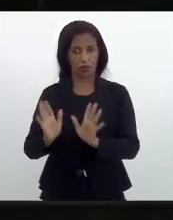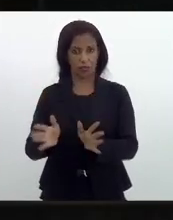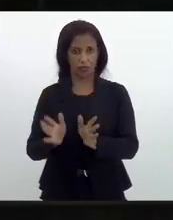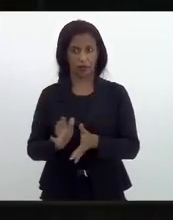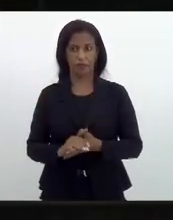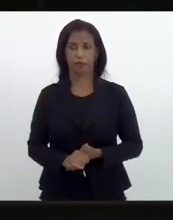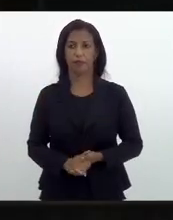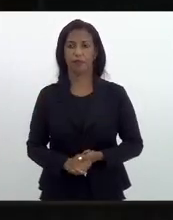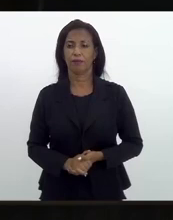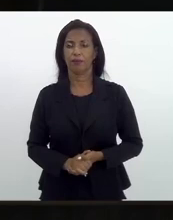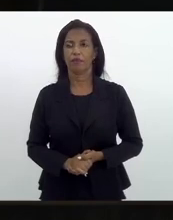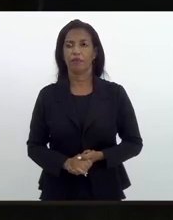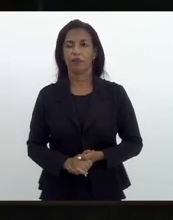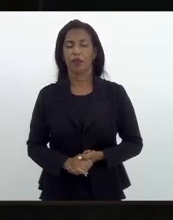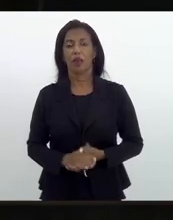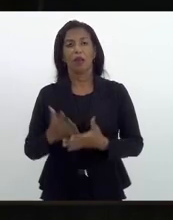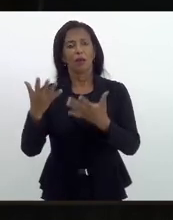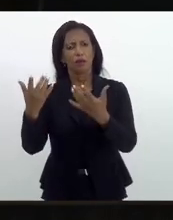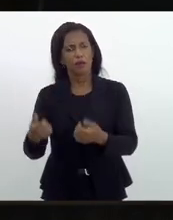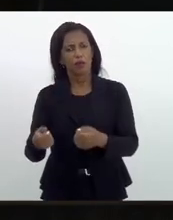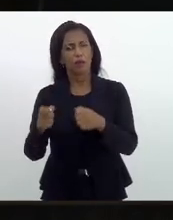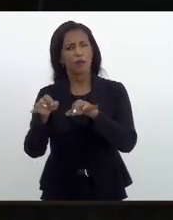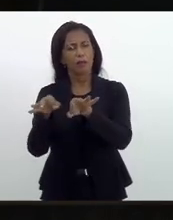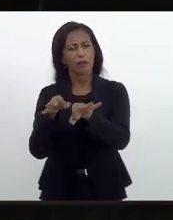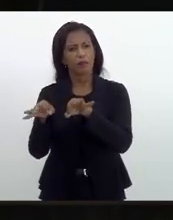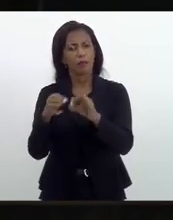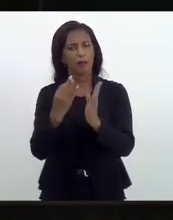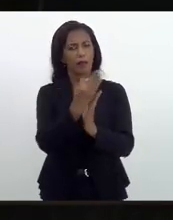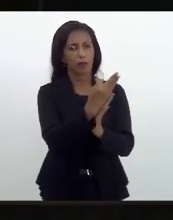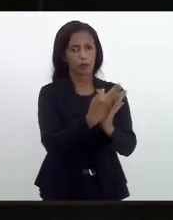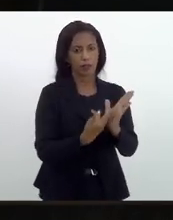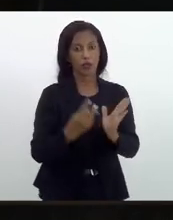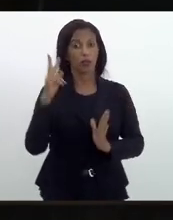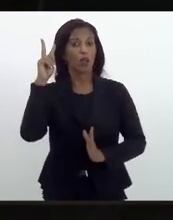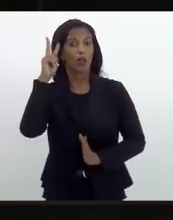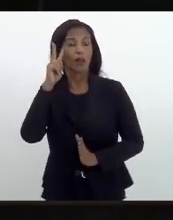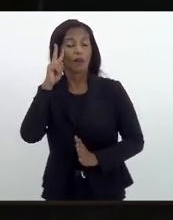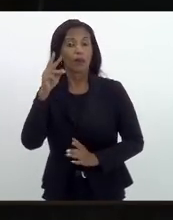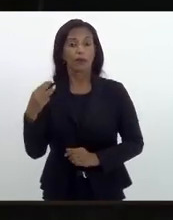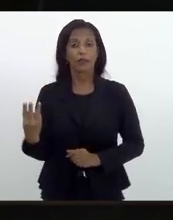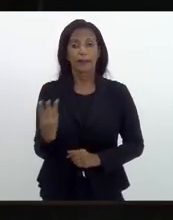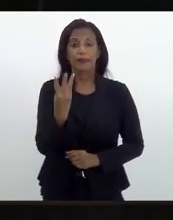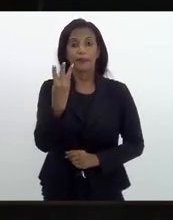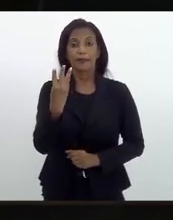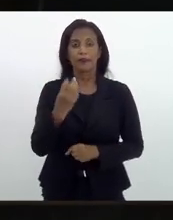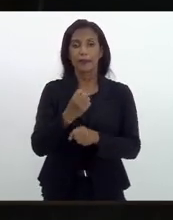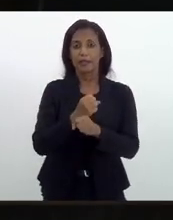Vamos ver se a gente consegue construir um texto. Mas sempre lembrando que ainda tem os três anos